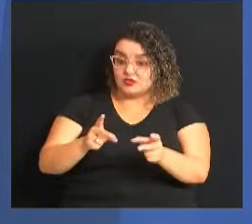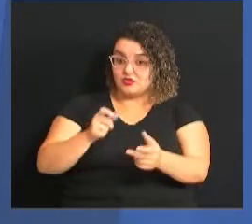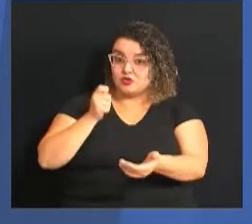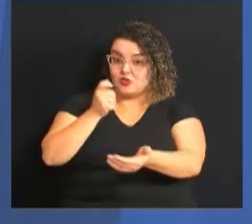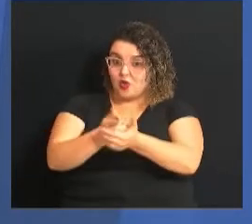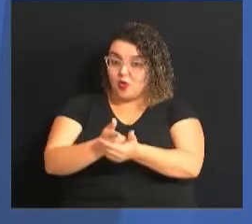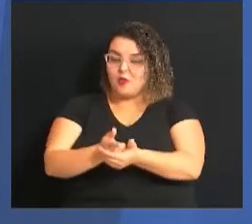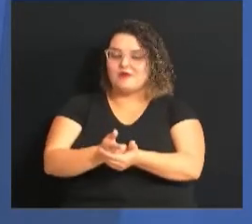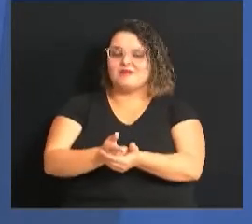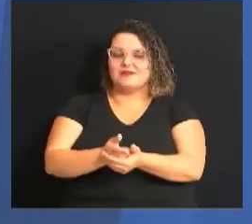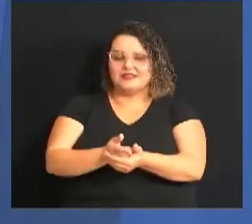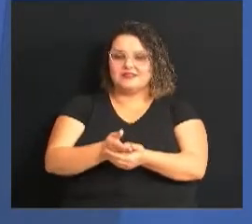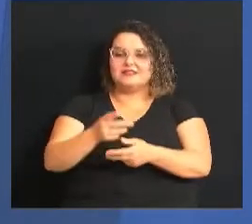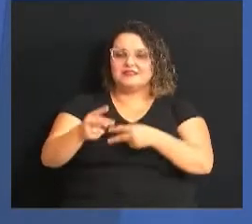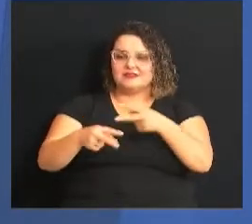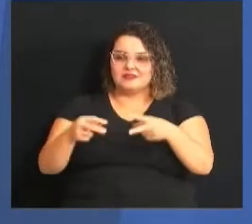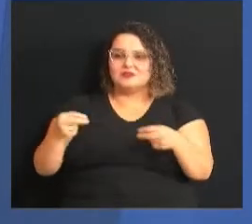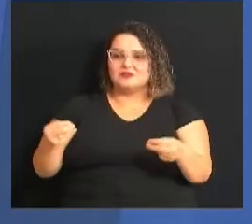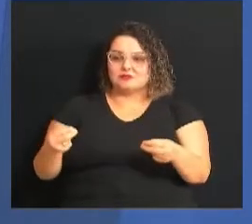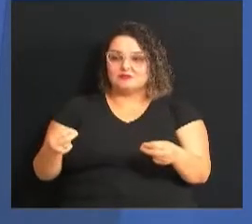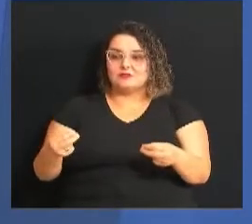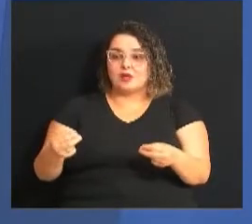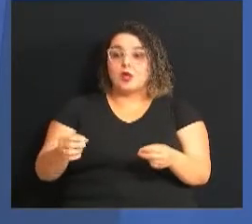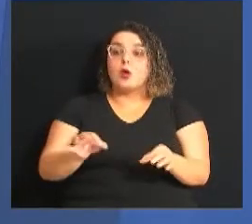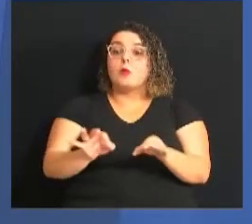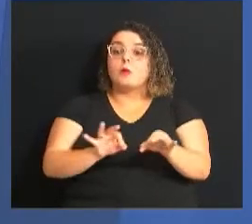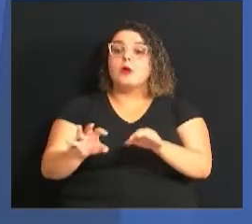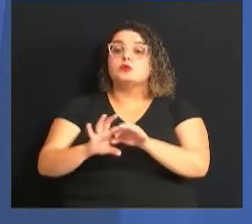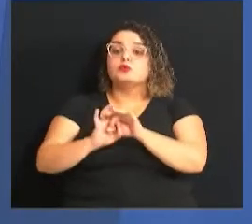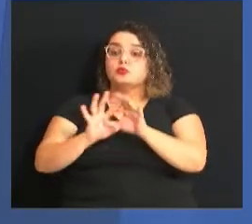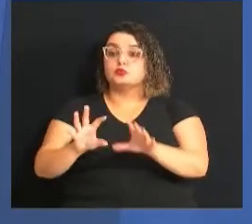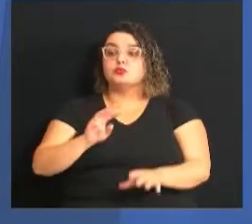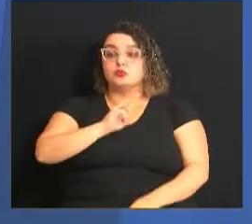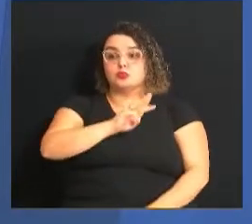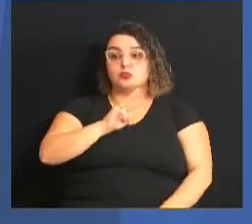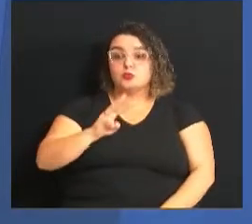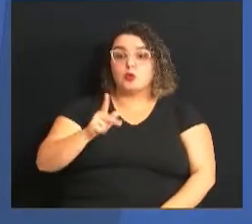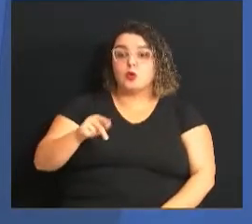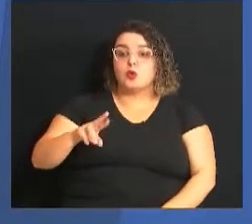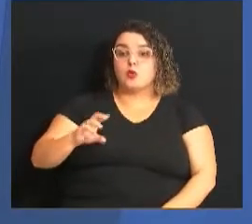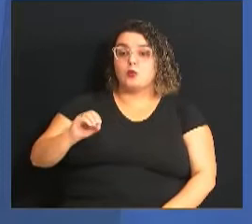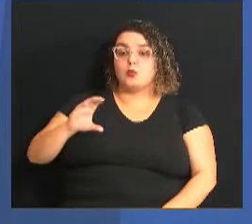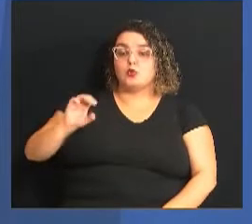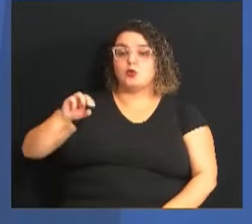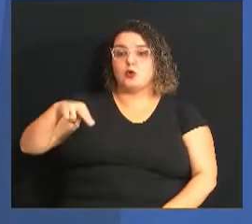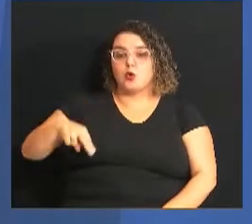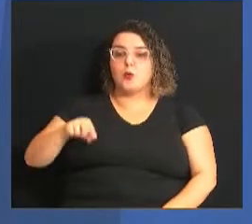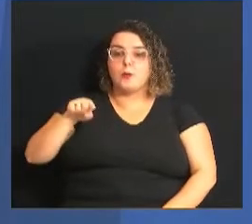de Campinas preparou essa cartilha que está disponível no site